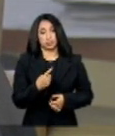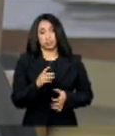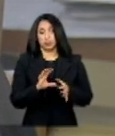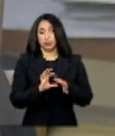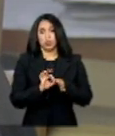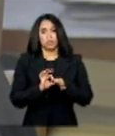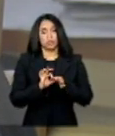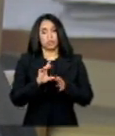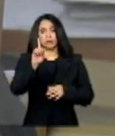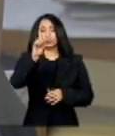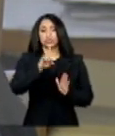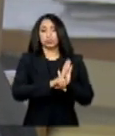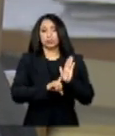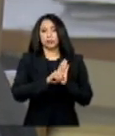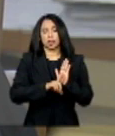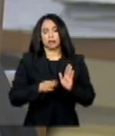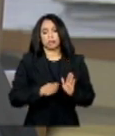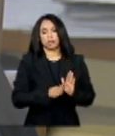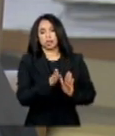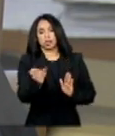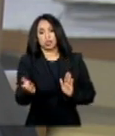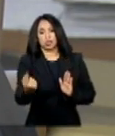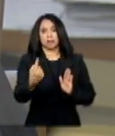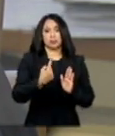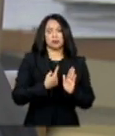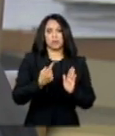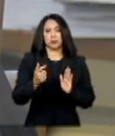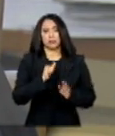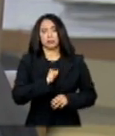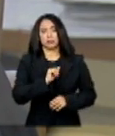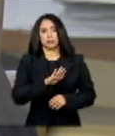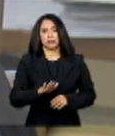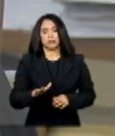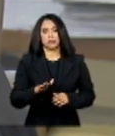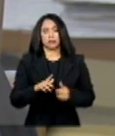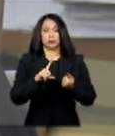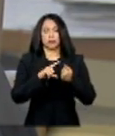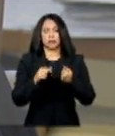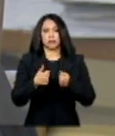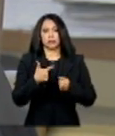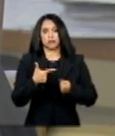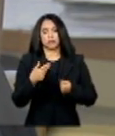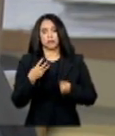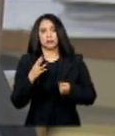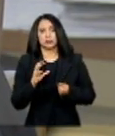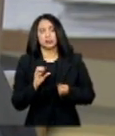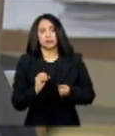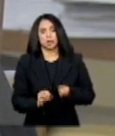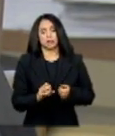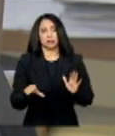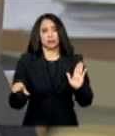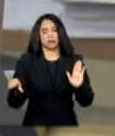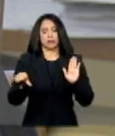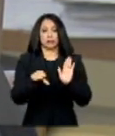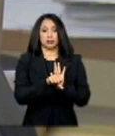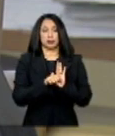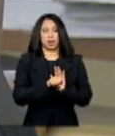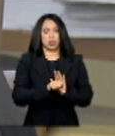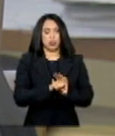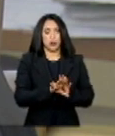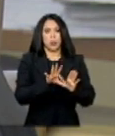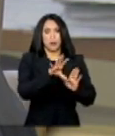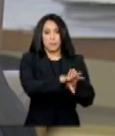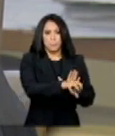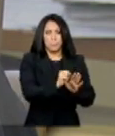criança e do adolescente o correspondente artigo 15 30 e fica criminalmente apreensão de menor fora das hipóteses